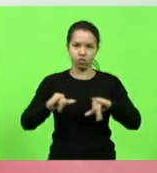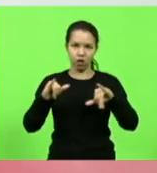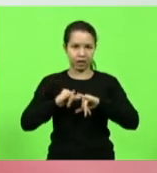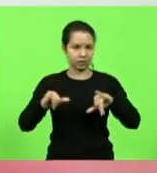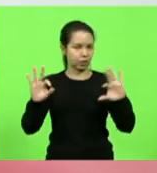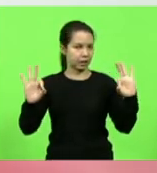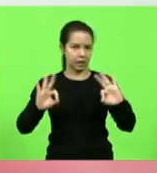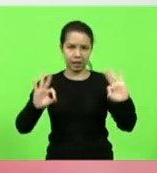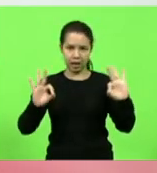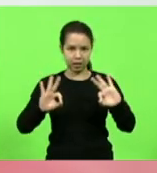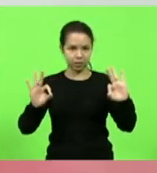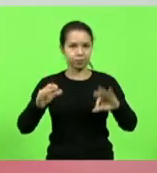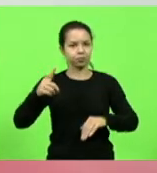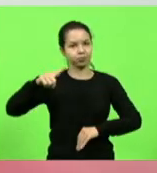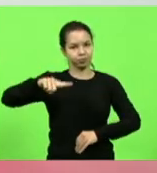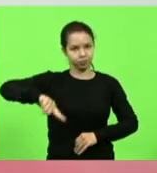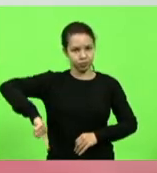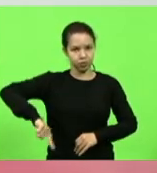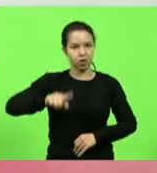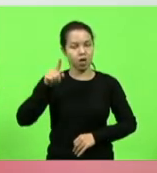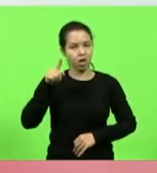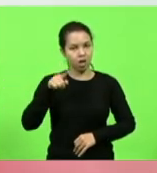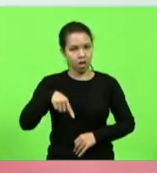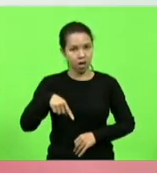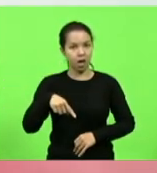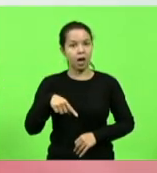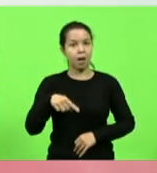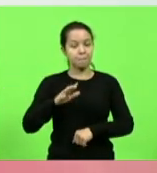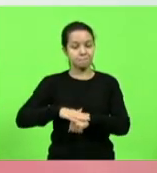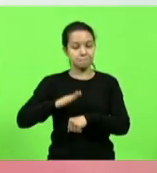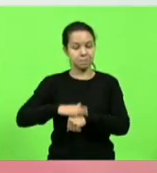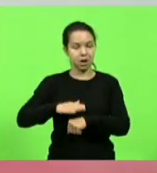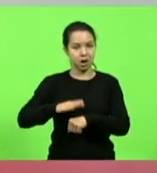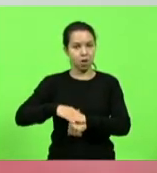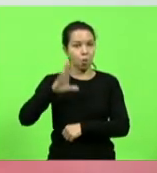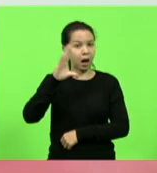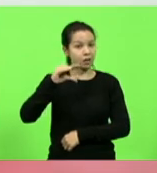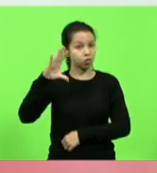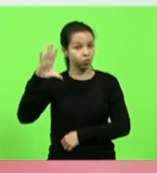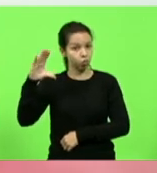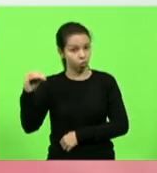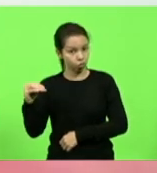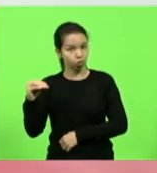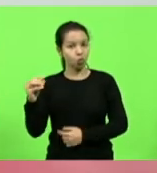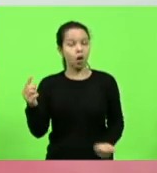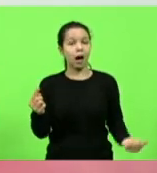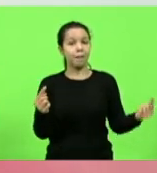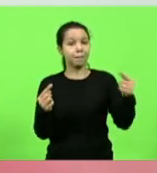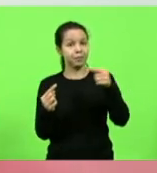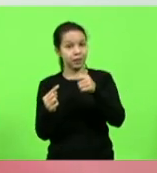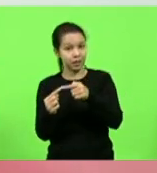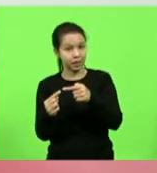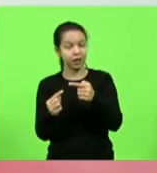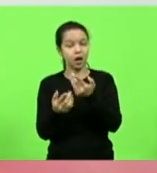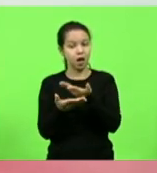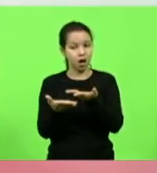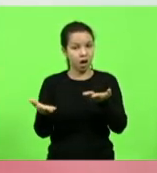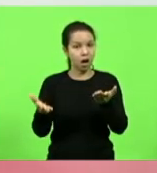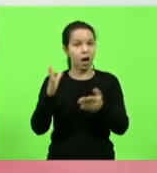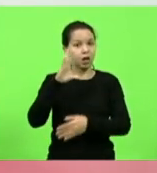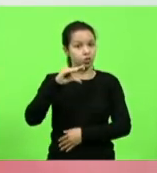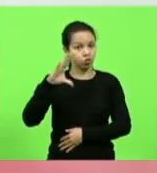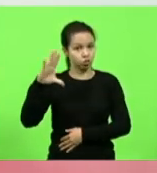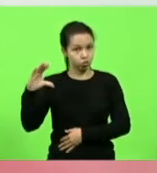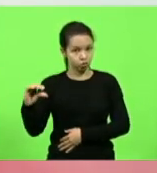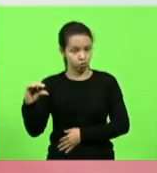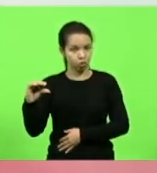projeto. Repito, é feito por adultos e para adultos. Criança viada